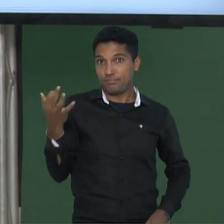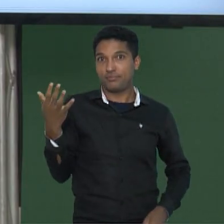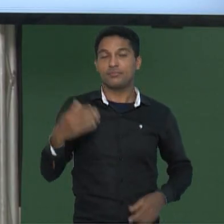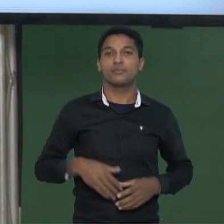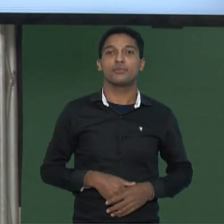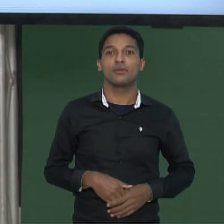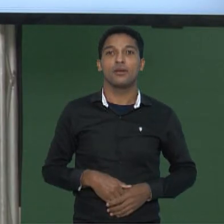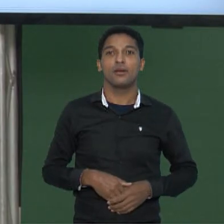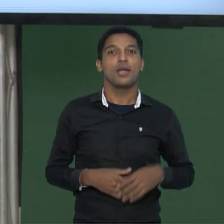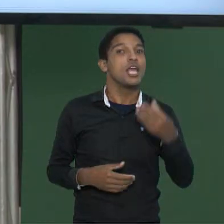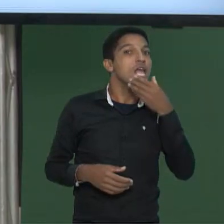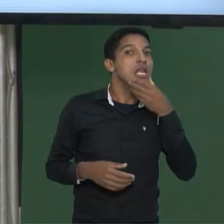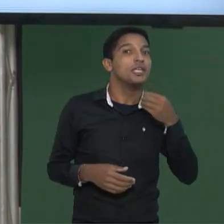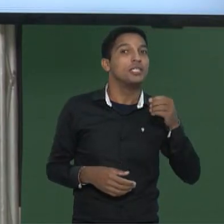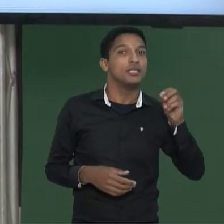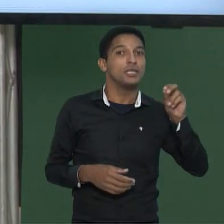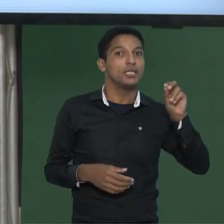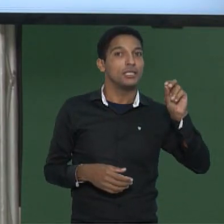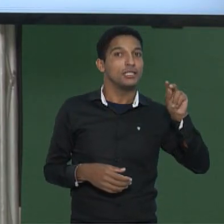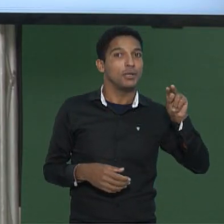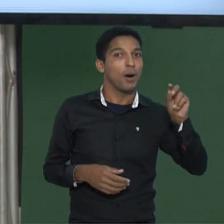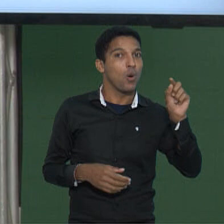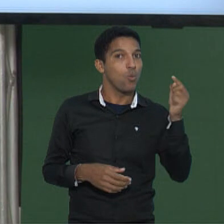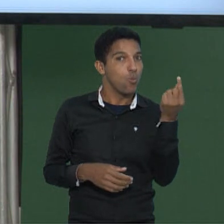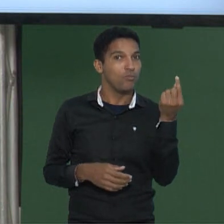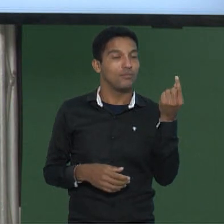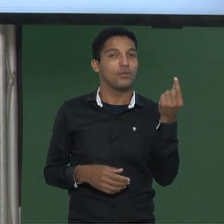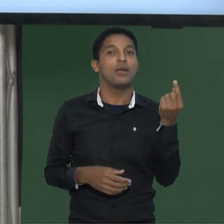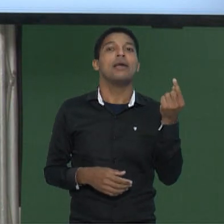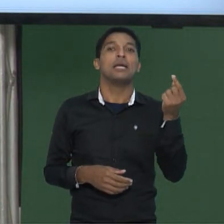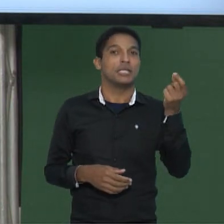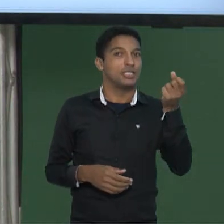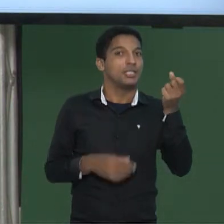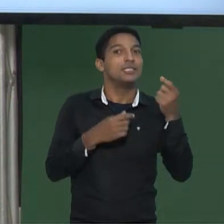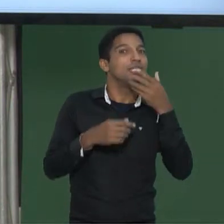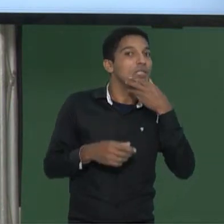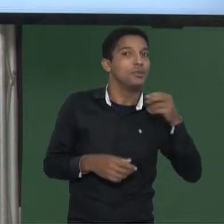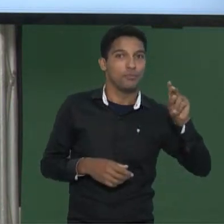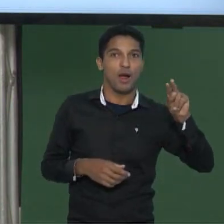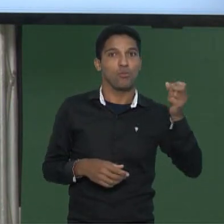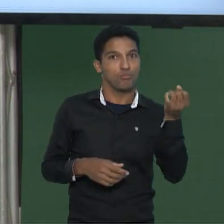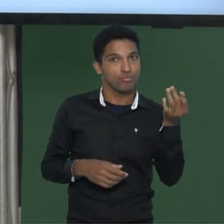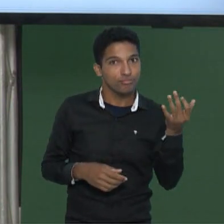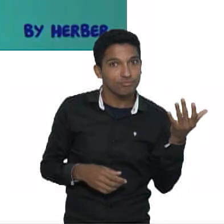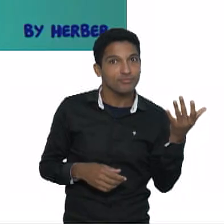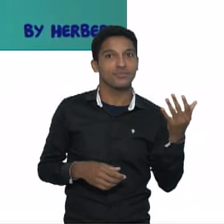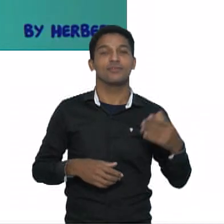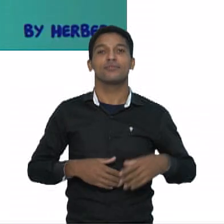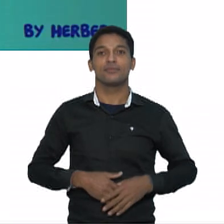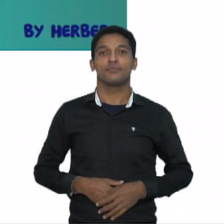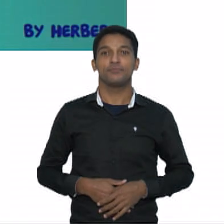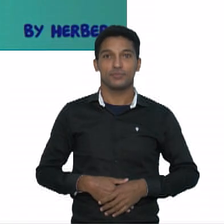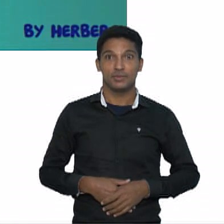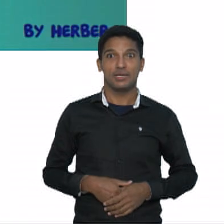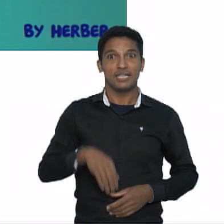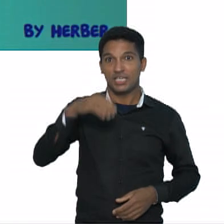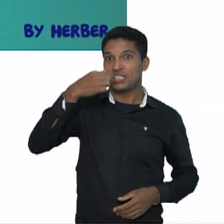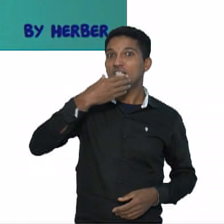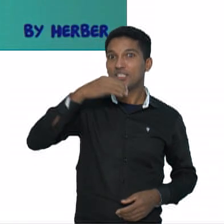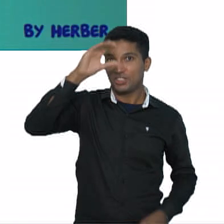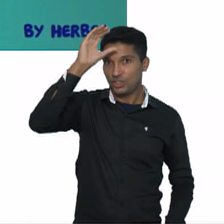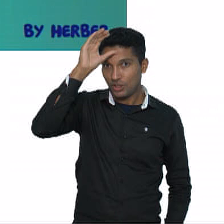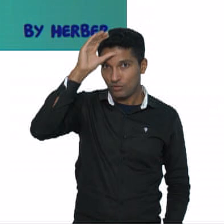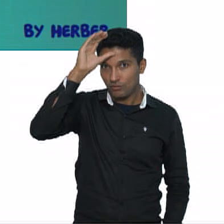brothers, irmãos. Uncle, uncles, tios, and